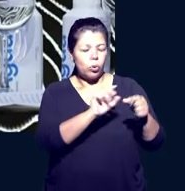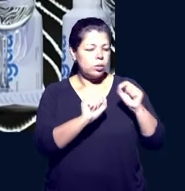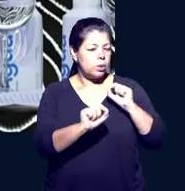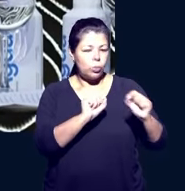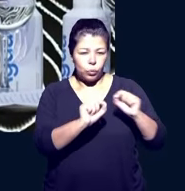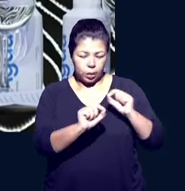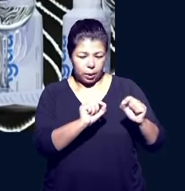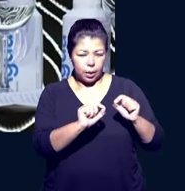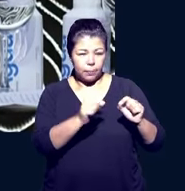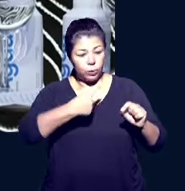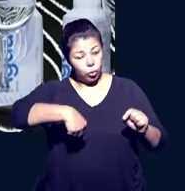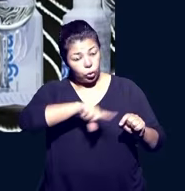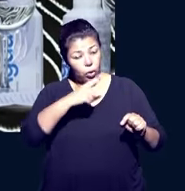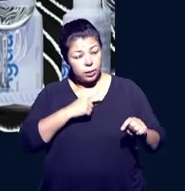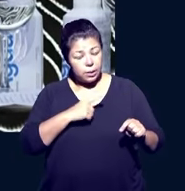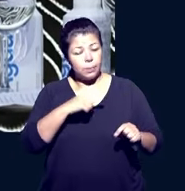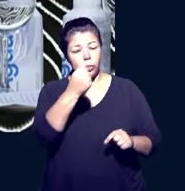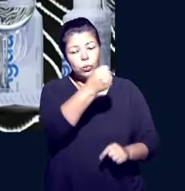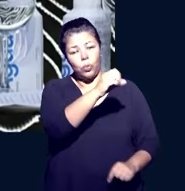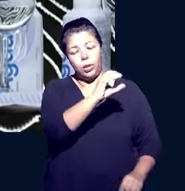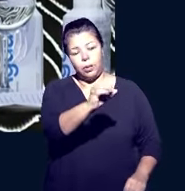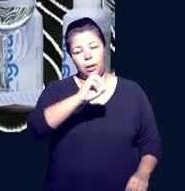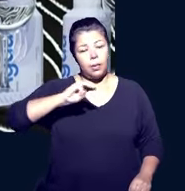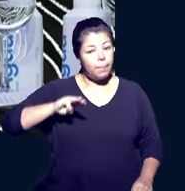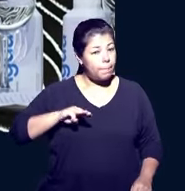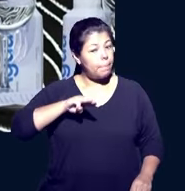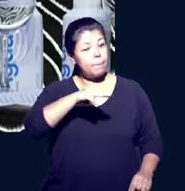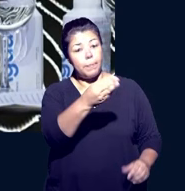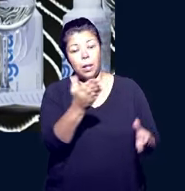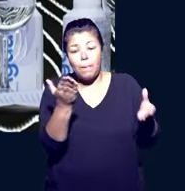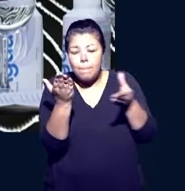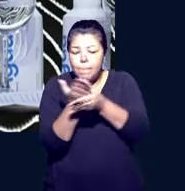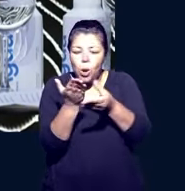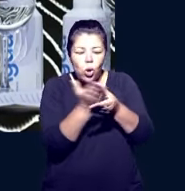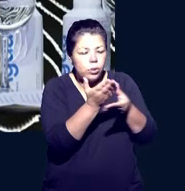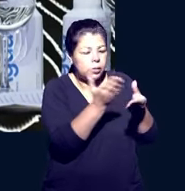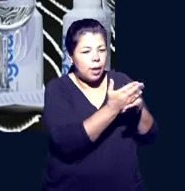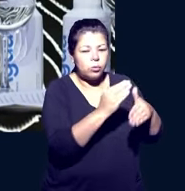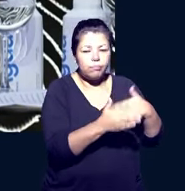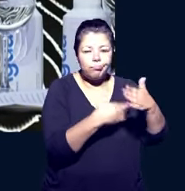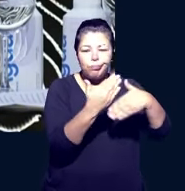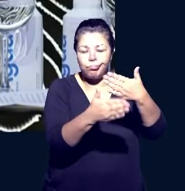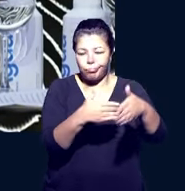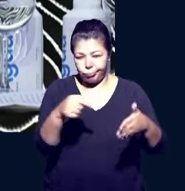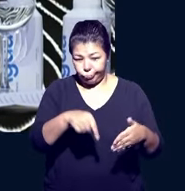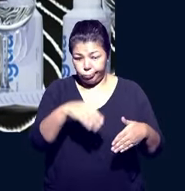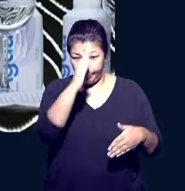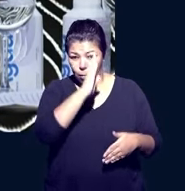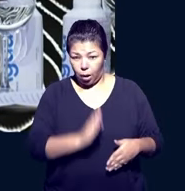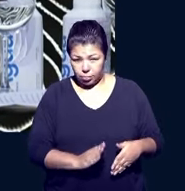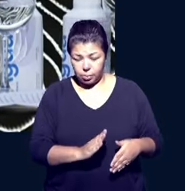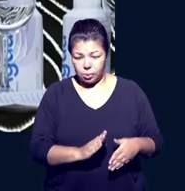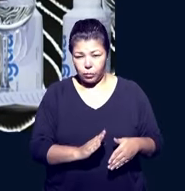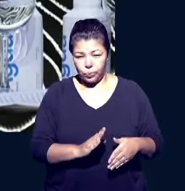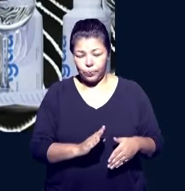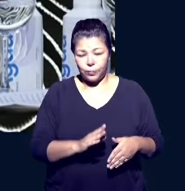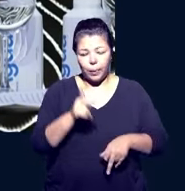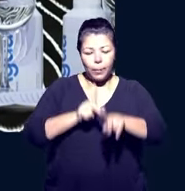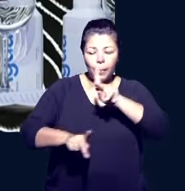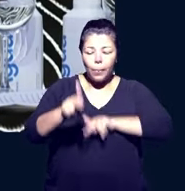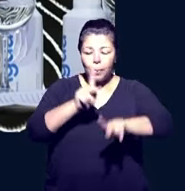fato de que nós temos 80 milhões de processos em curso no Brasil a população adulta brasileira é de